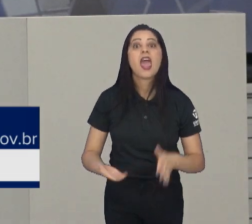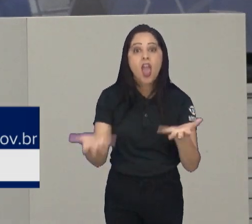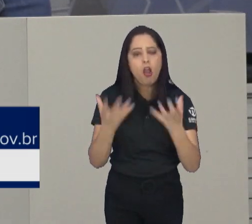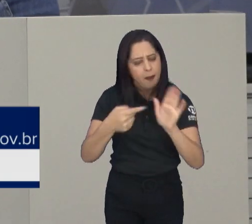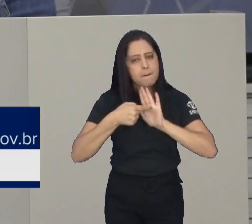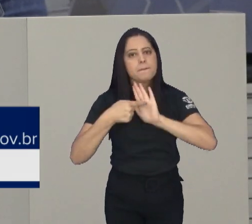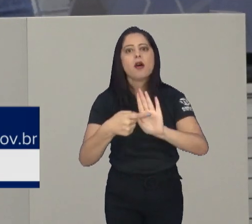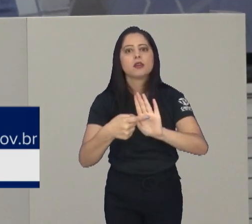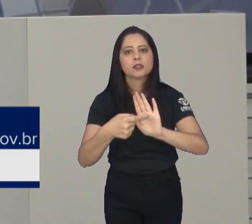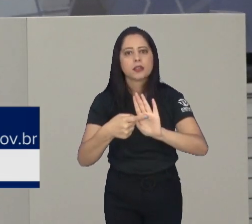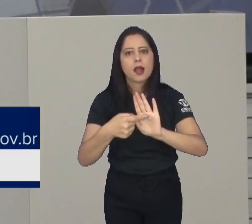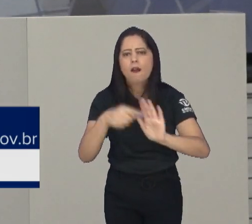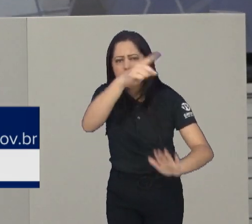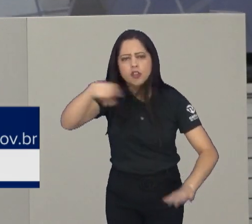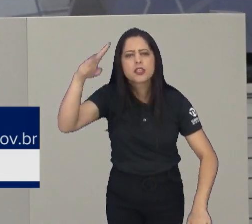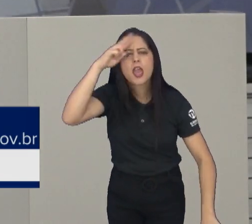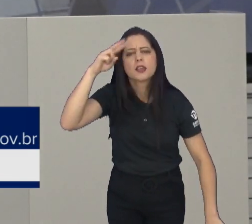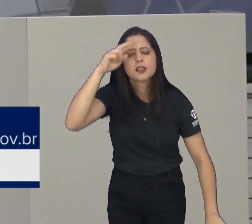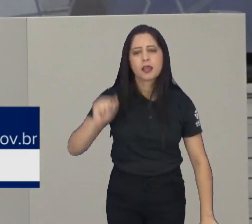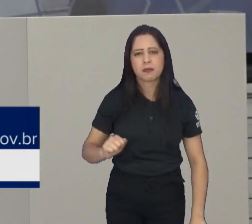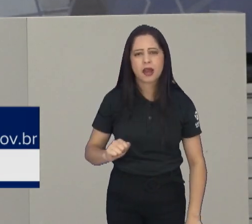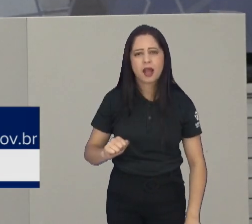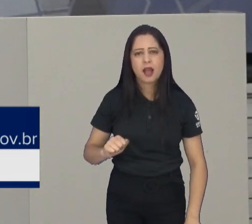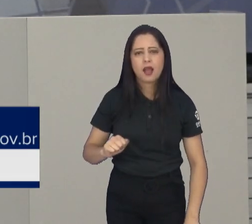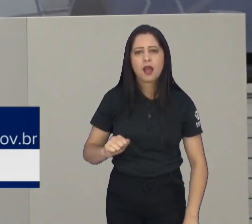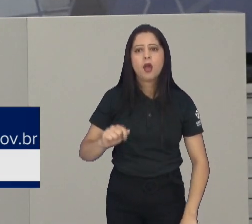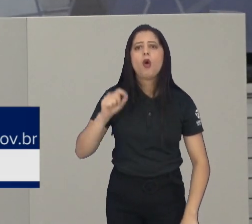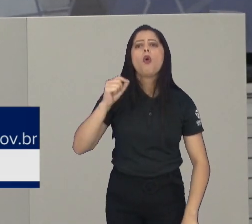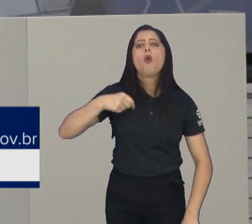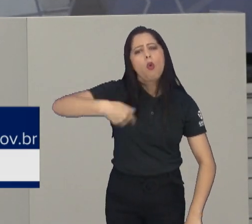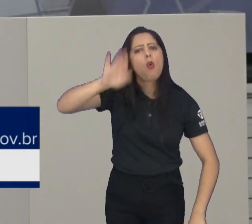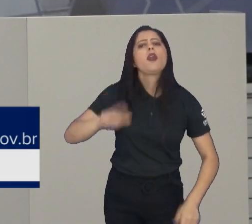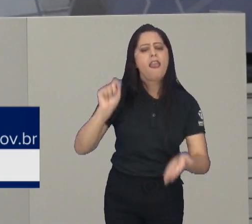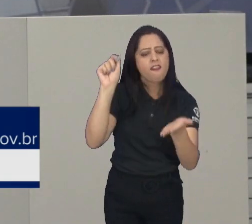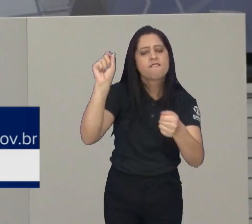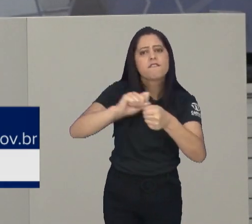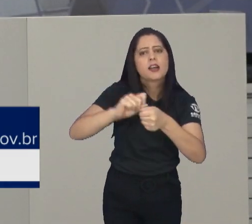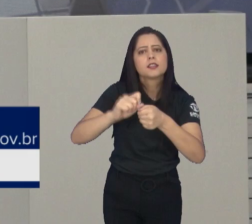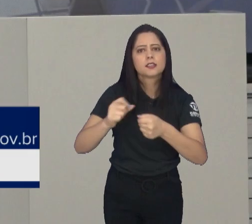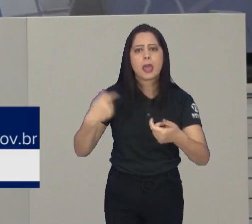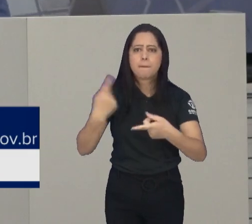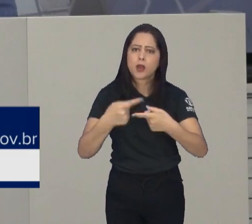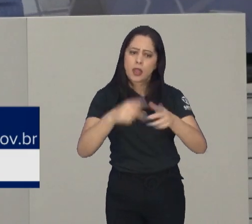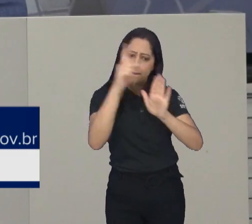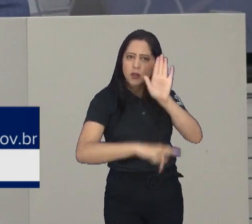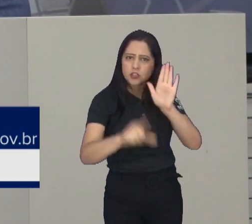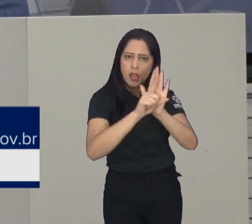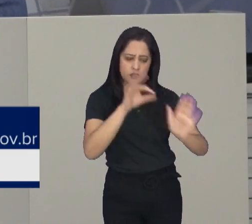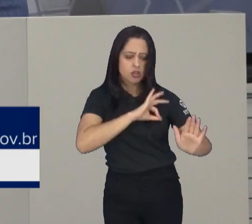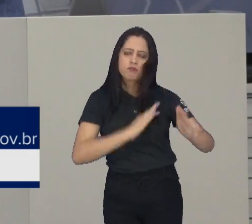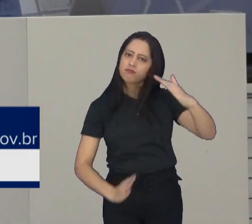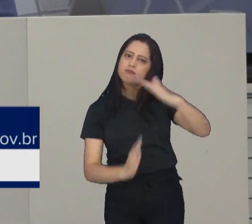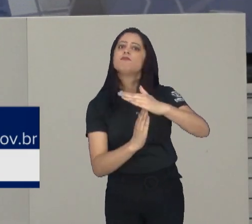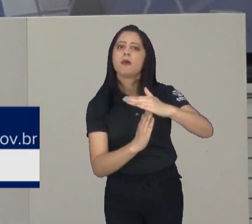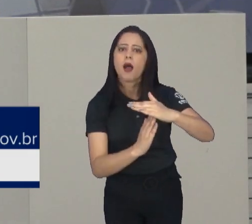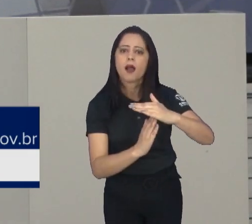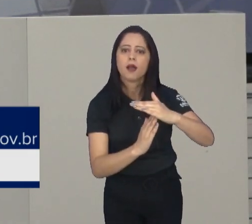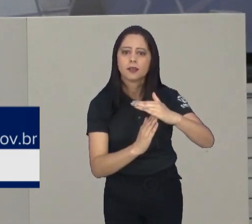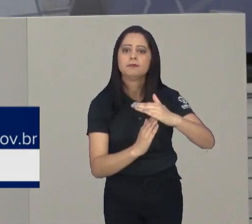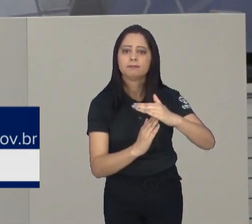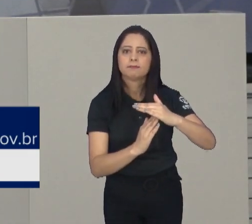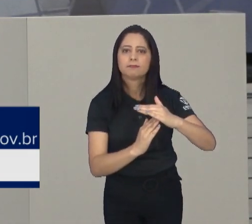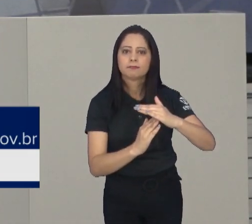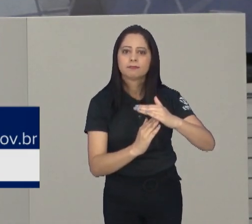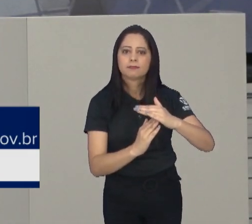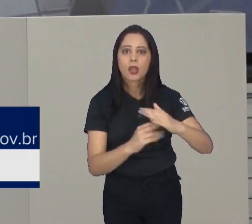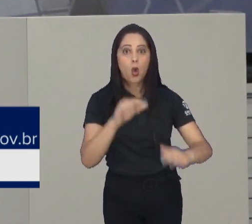mostrar, relembrar o que eles fizeram com os professores, com essa mudança, com o projeto do piso salarial, que seria uma coisa muito boa.